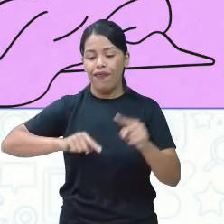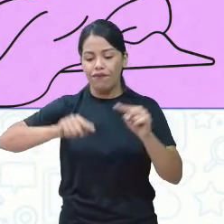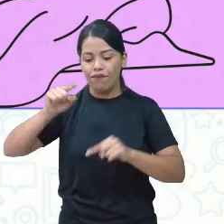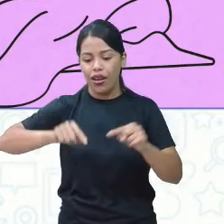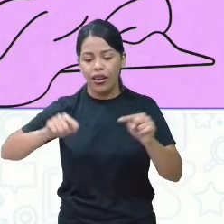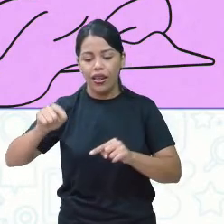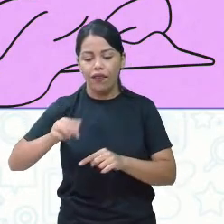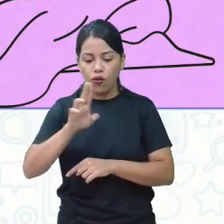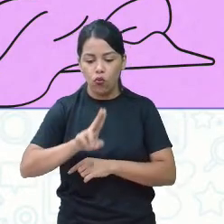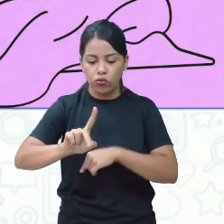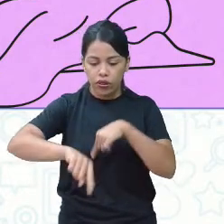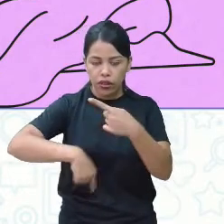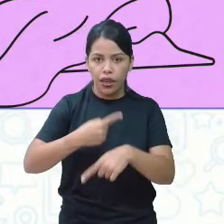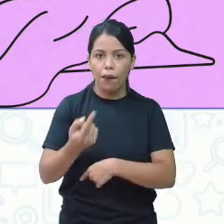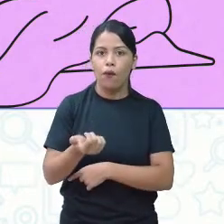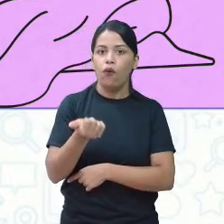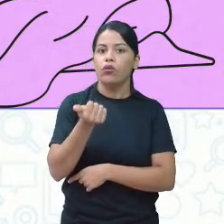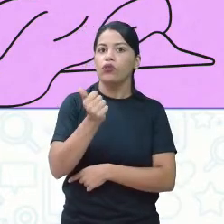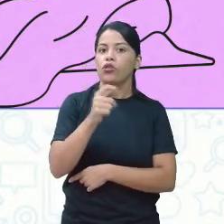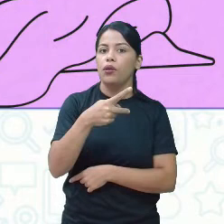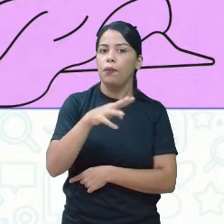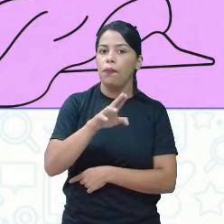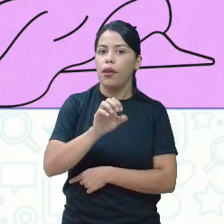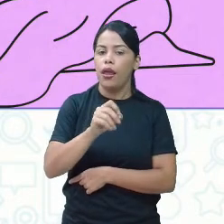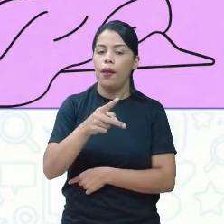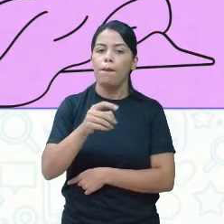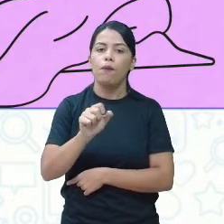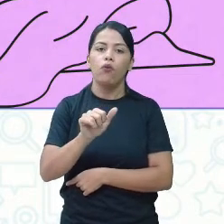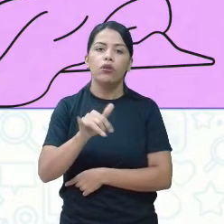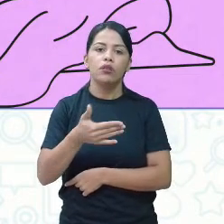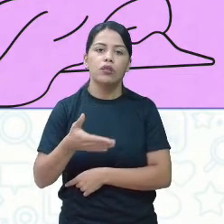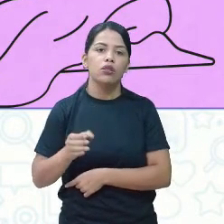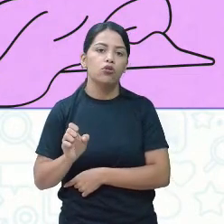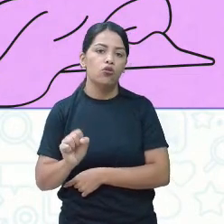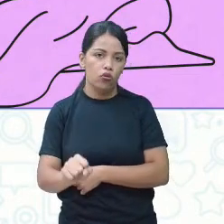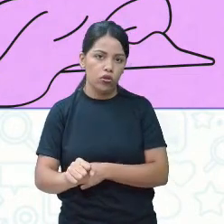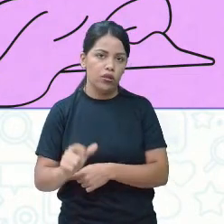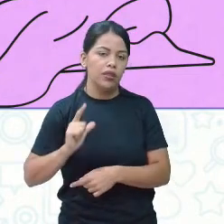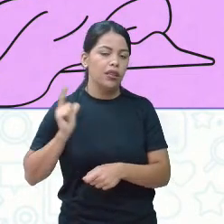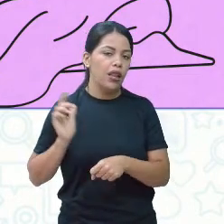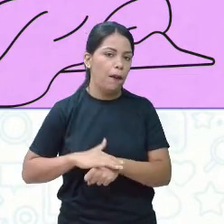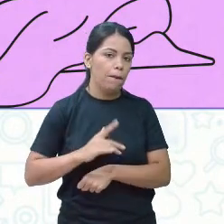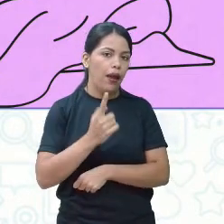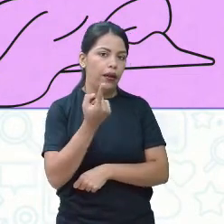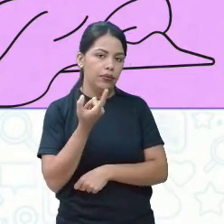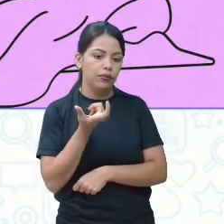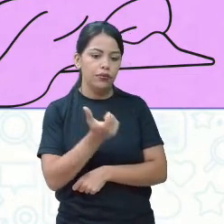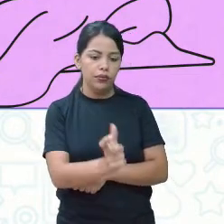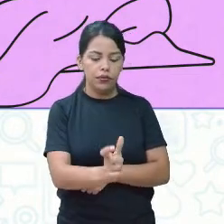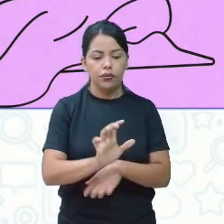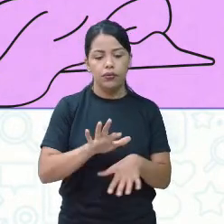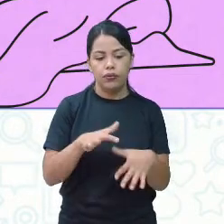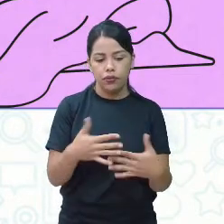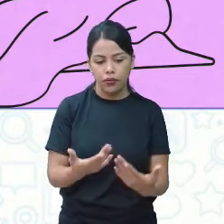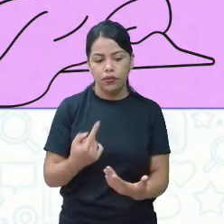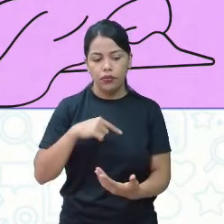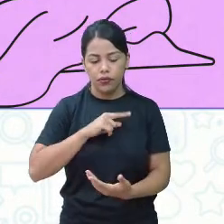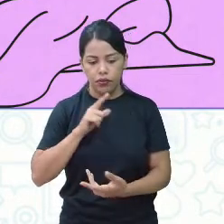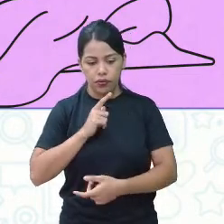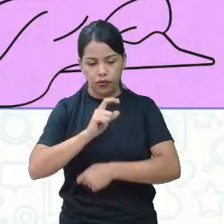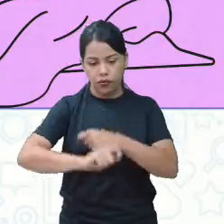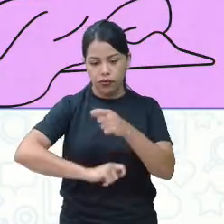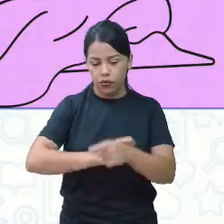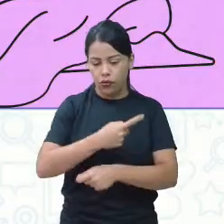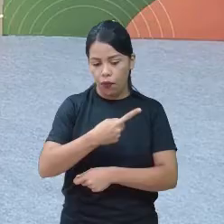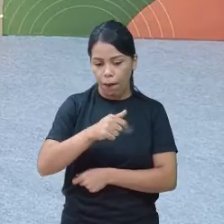de preposições com mais de uma sílaba e das locuções prepositivas. Então, aqui a gente tem o